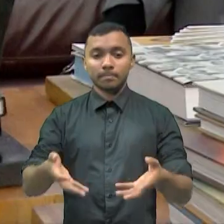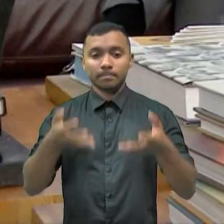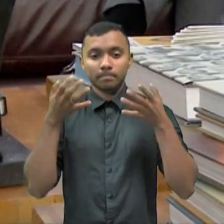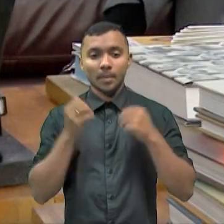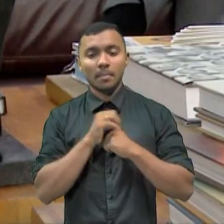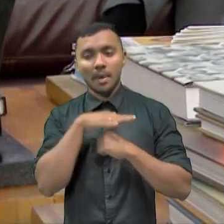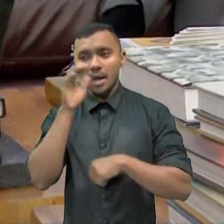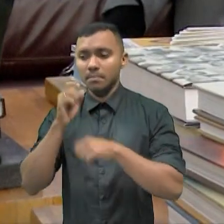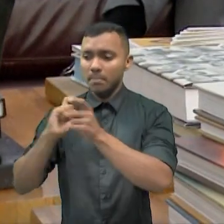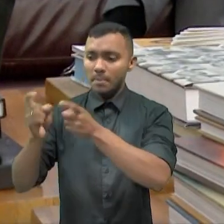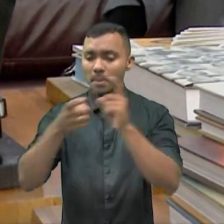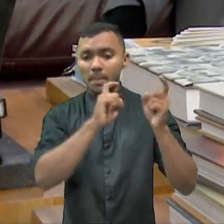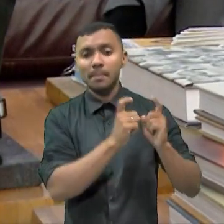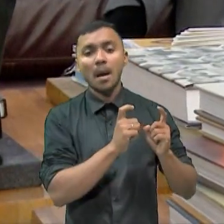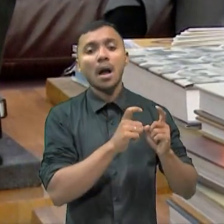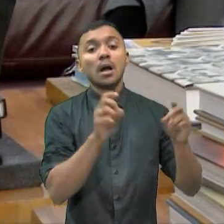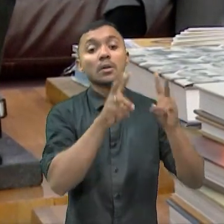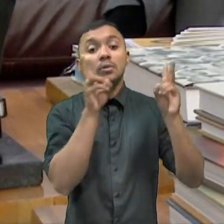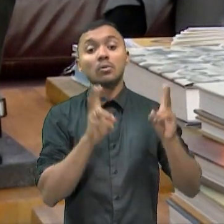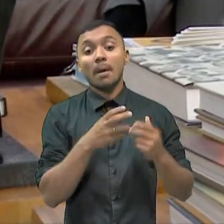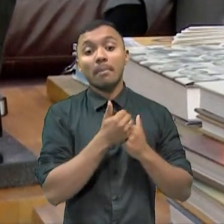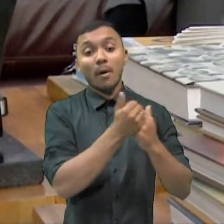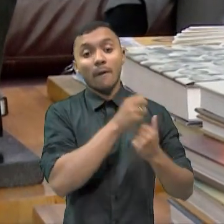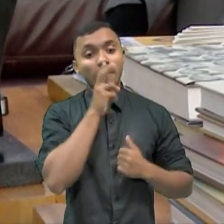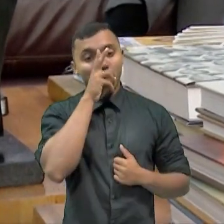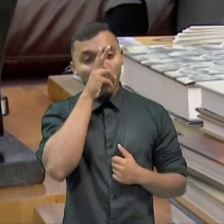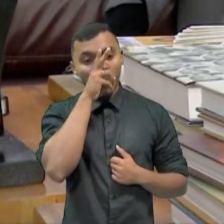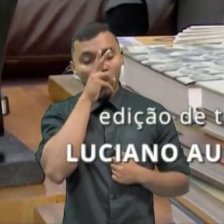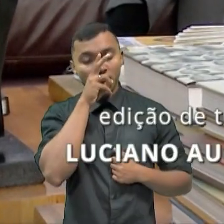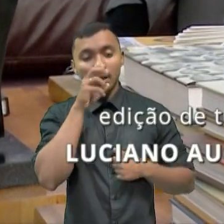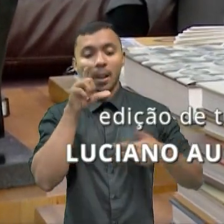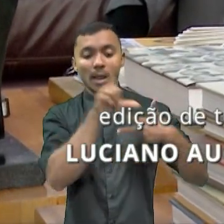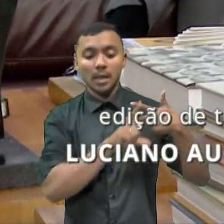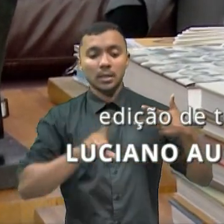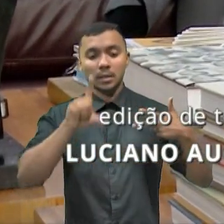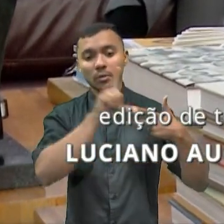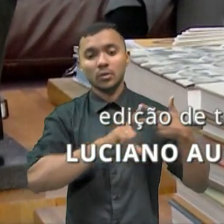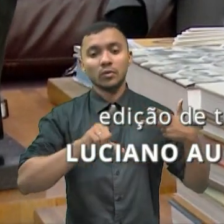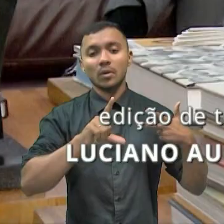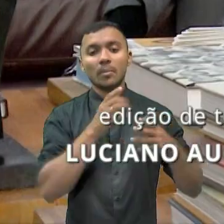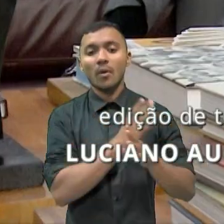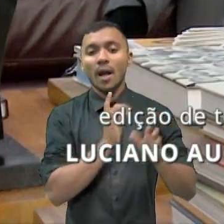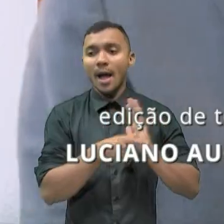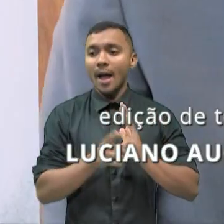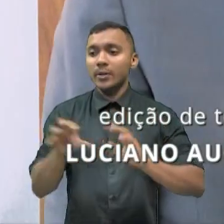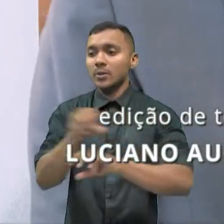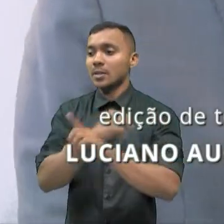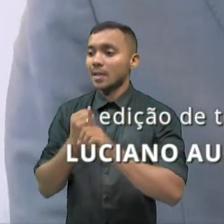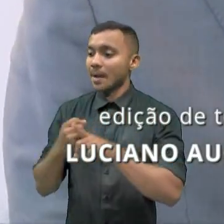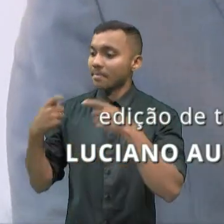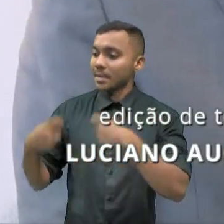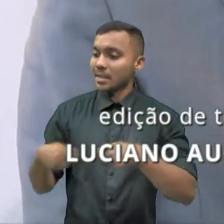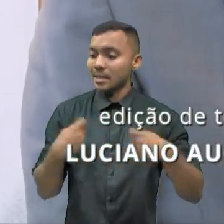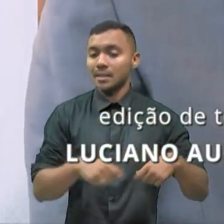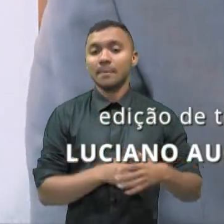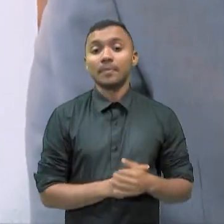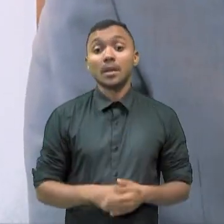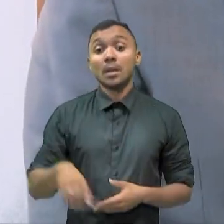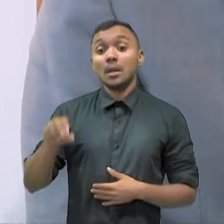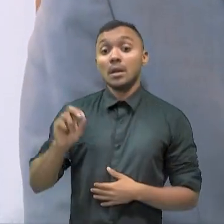discussões sobre o fortalecimento dos legislativos perante as demandas da sociedade. A Unali, ela